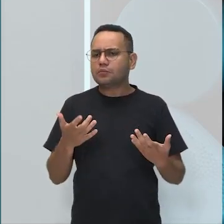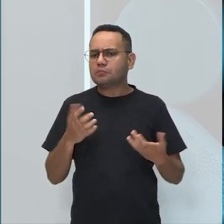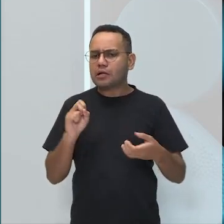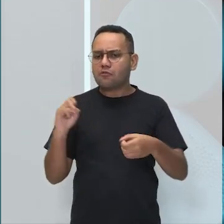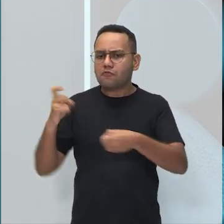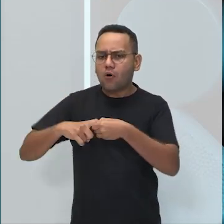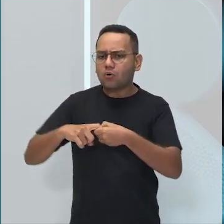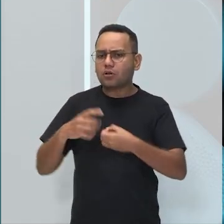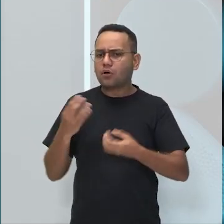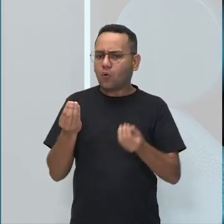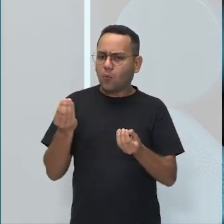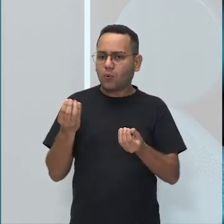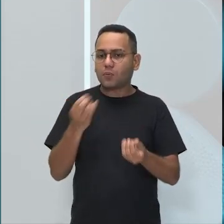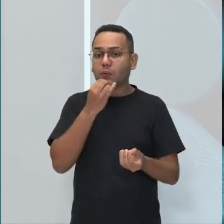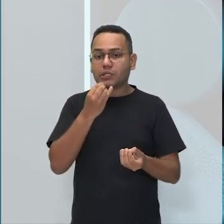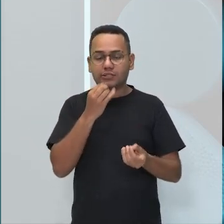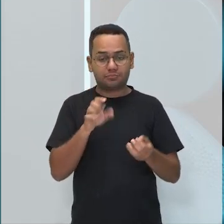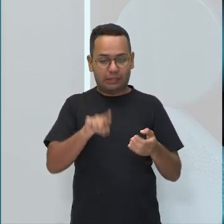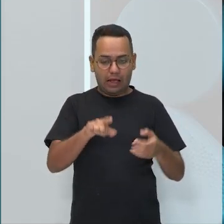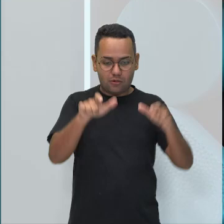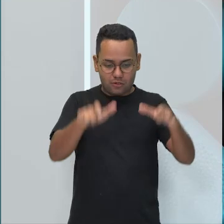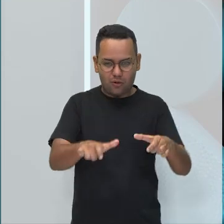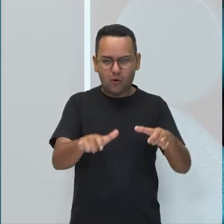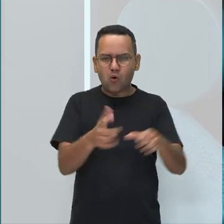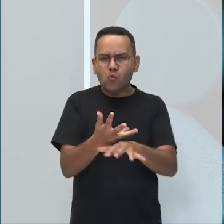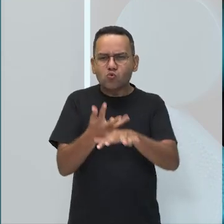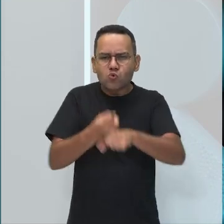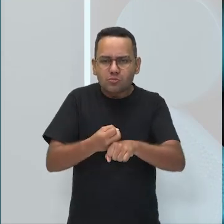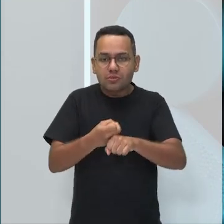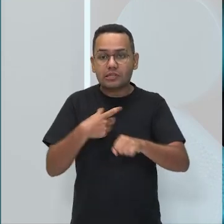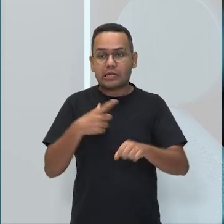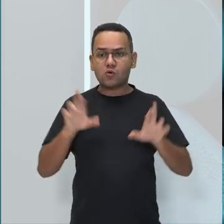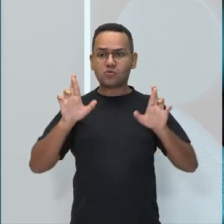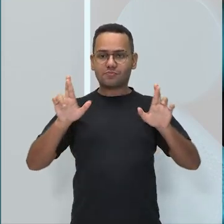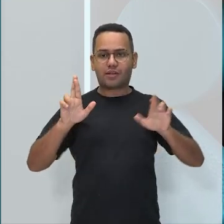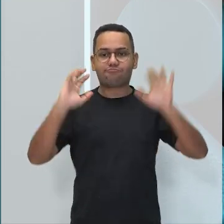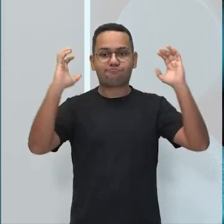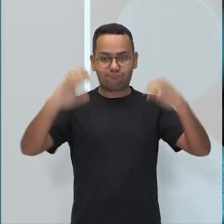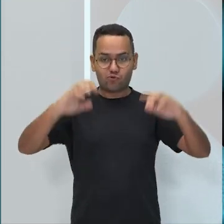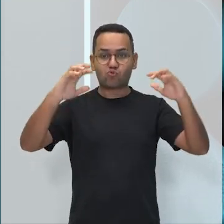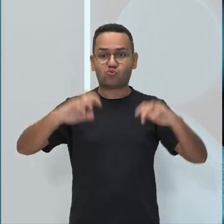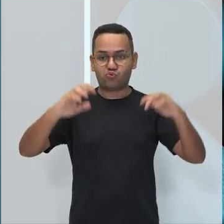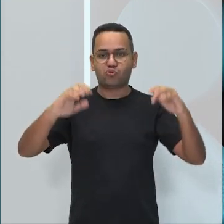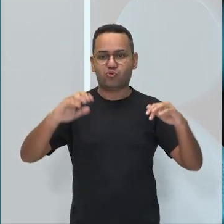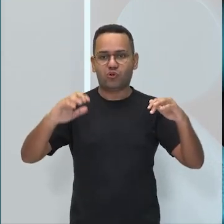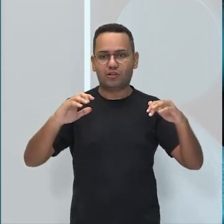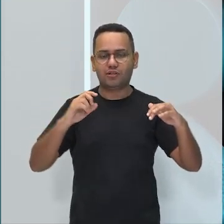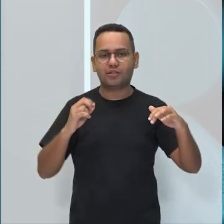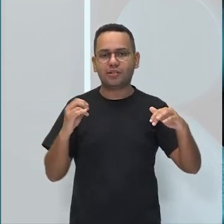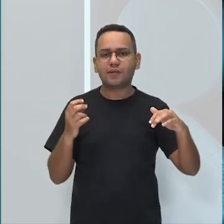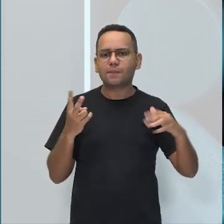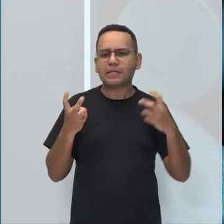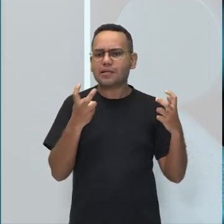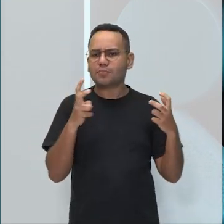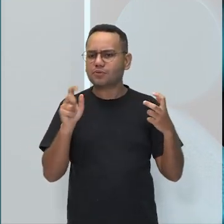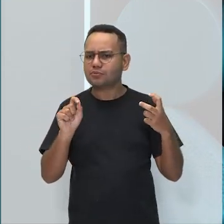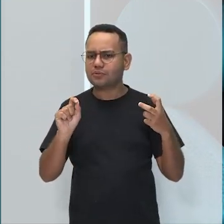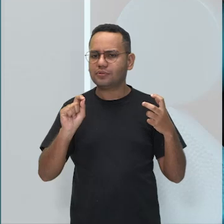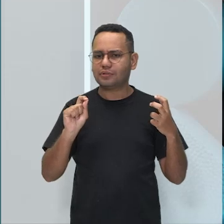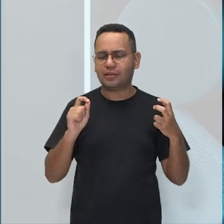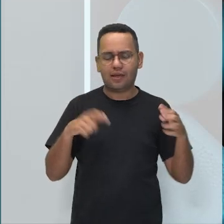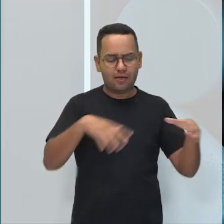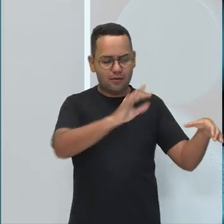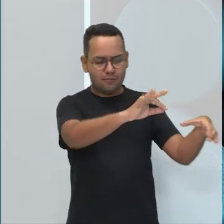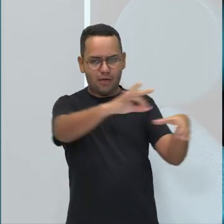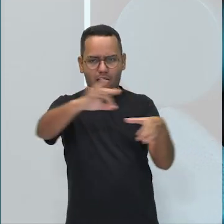ok? Percebo que quando chover, quando os verdes dos teus olhos se espalhar na plantação. Então, olha a metáfora que é